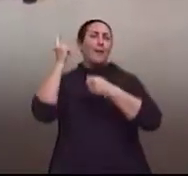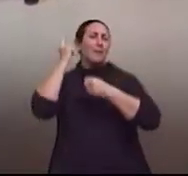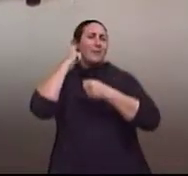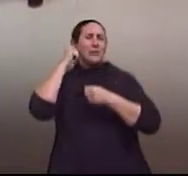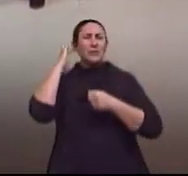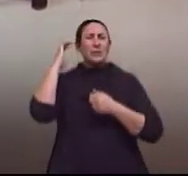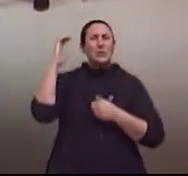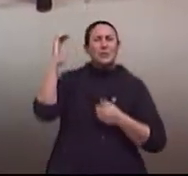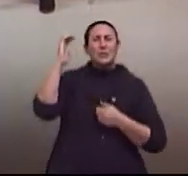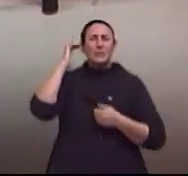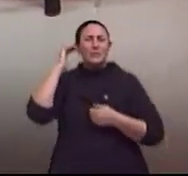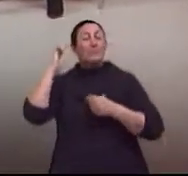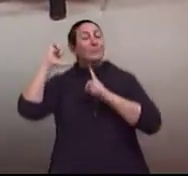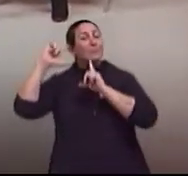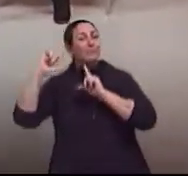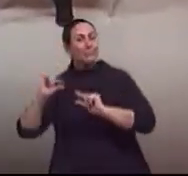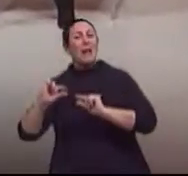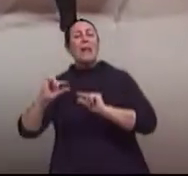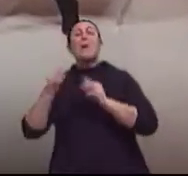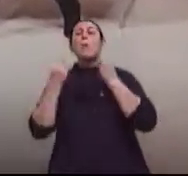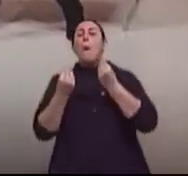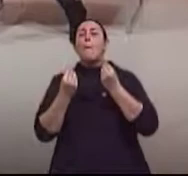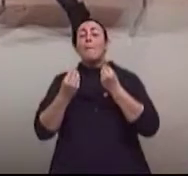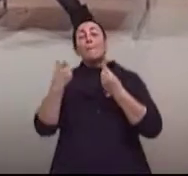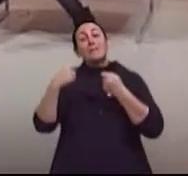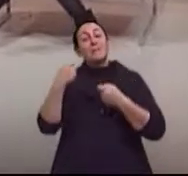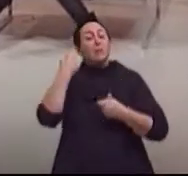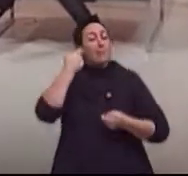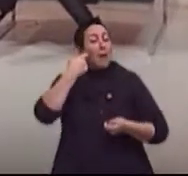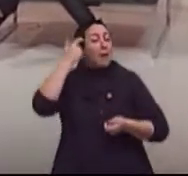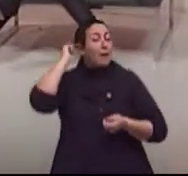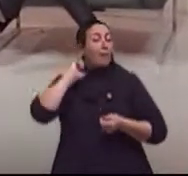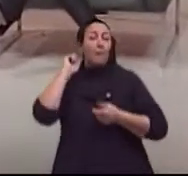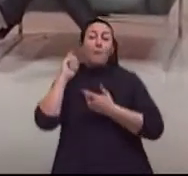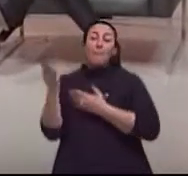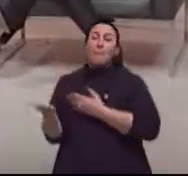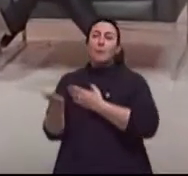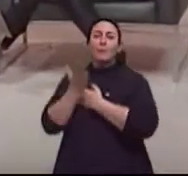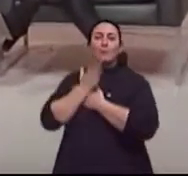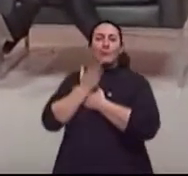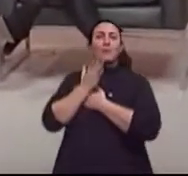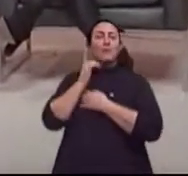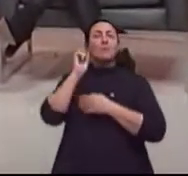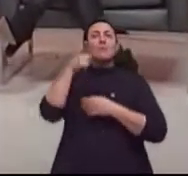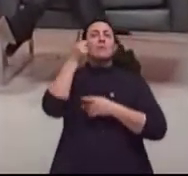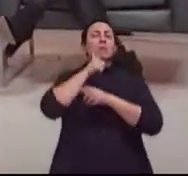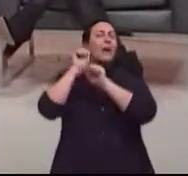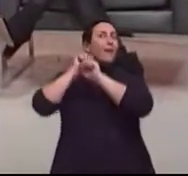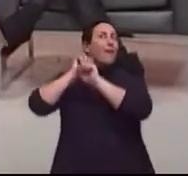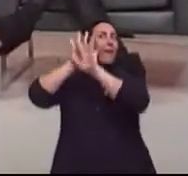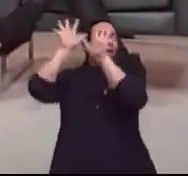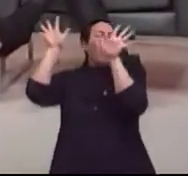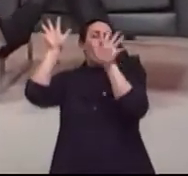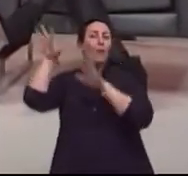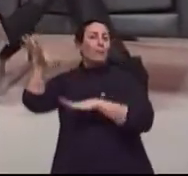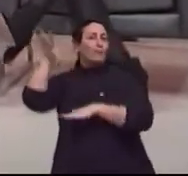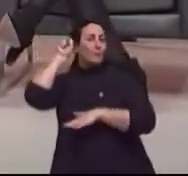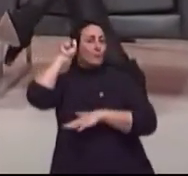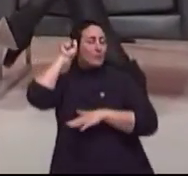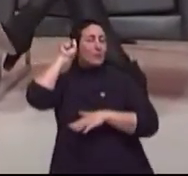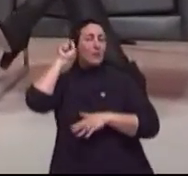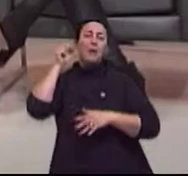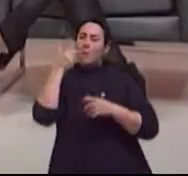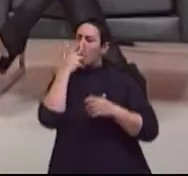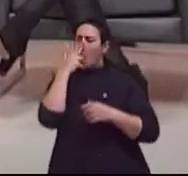é necessário investir num aparelho que faça essa clareza do som. Por quê? Porque, como a gente